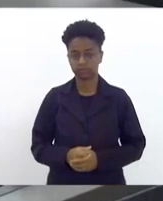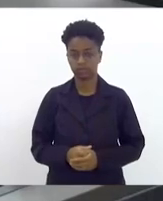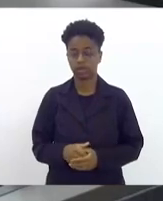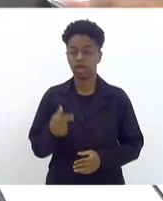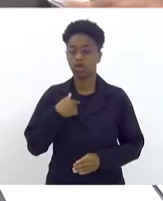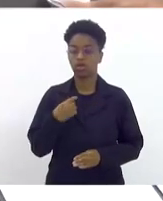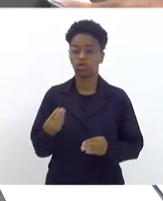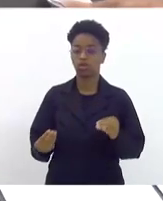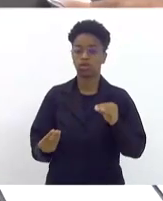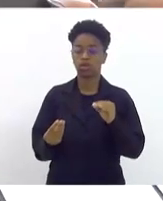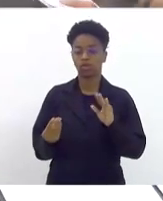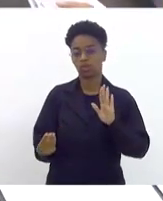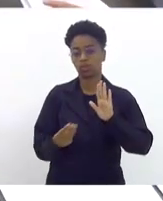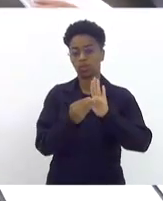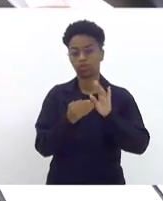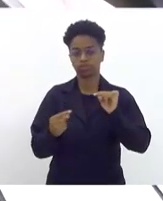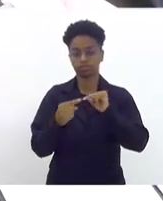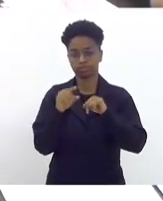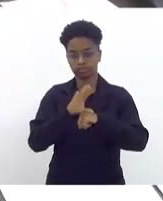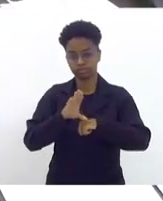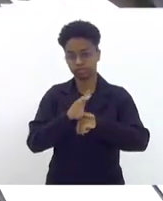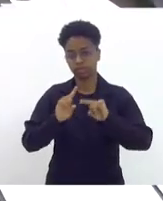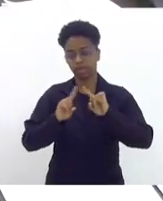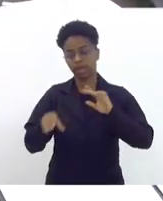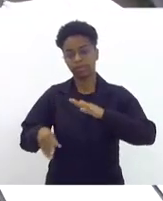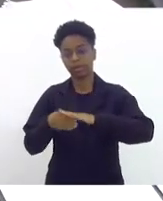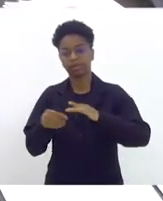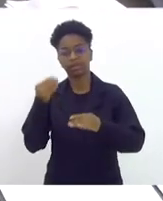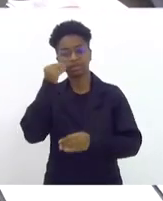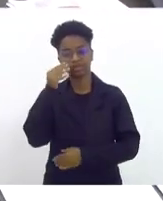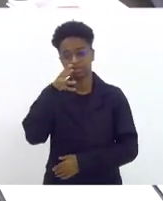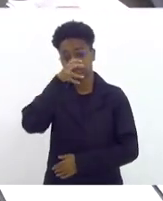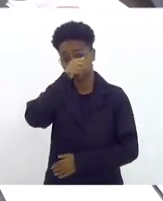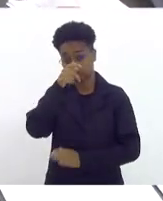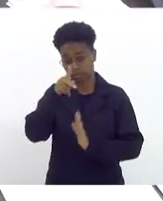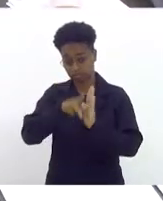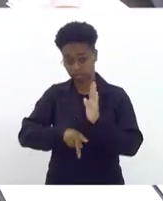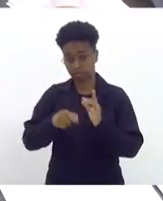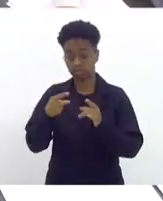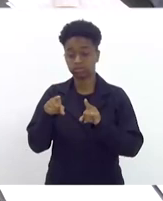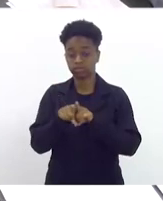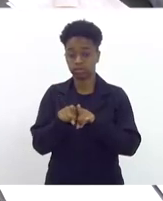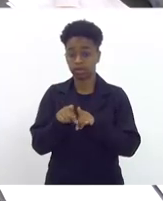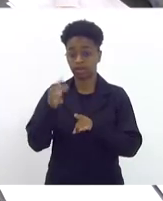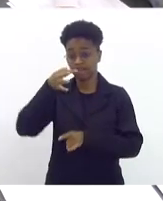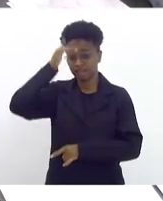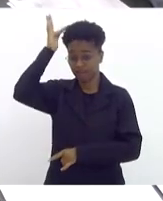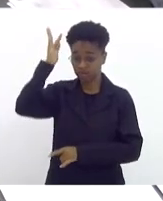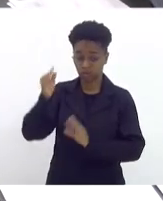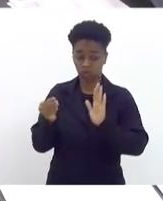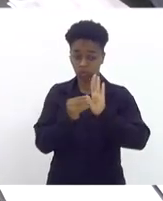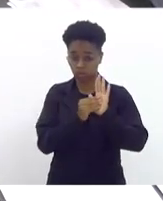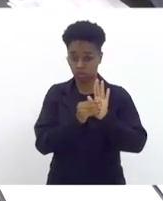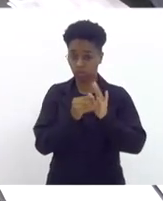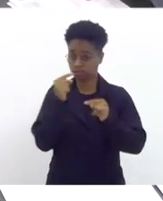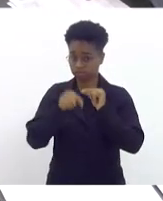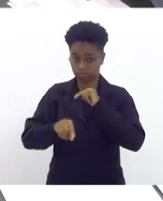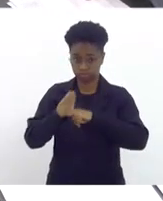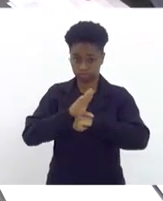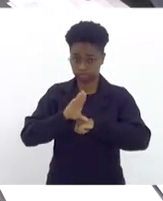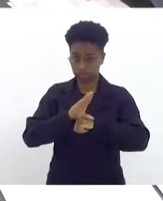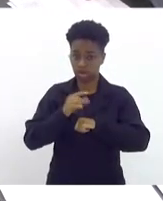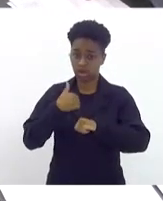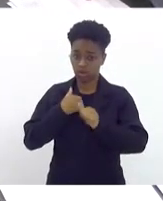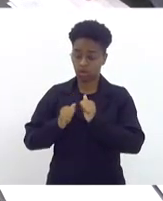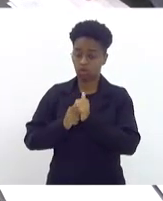dei pela quantidade com emendas para tentar salvar o projeto o deputado Fred deu pela inconstitucionalidade eu vou acompanhar o